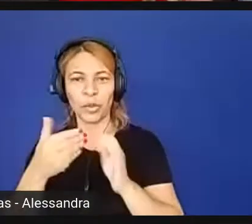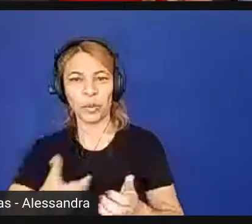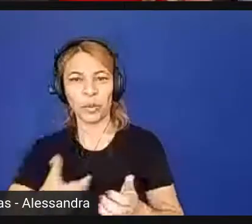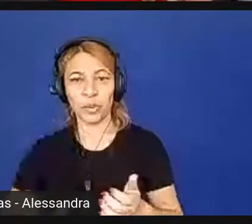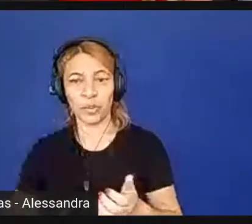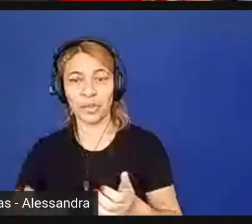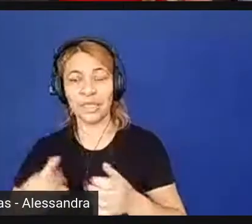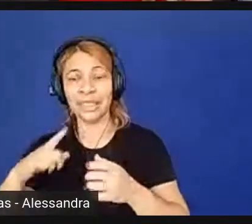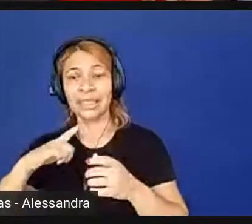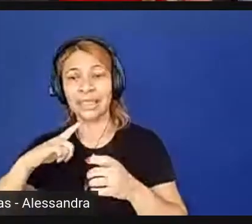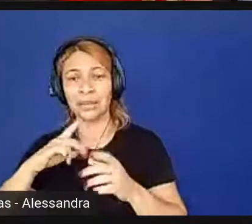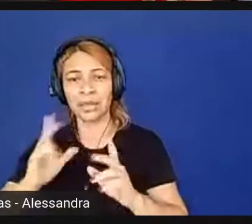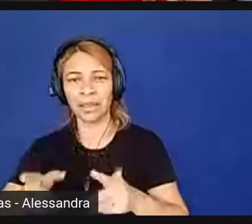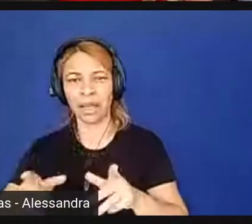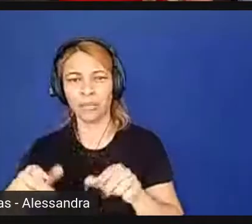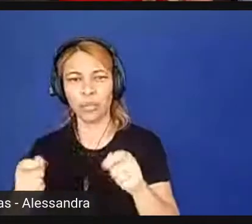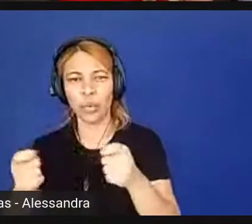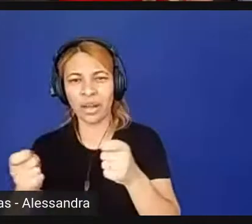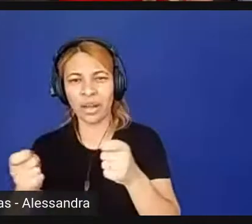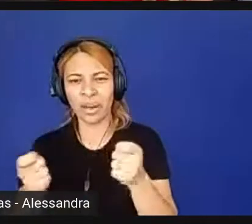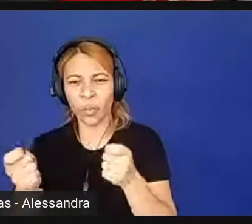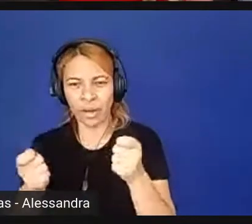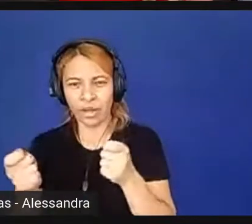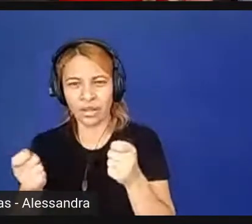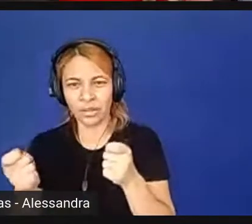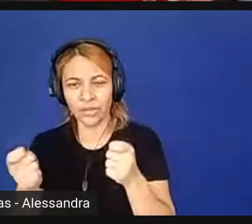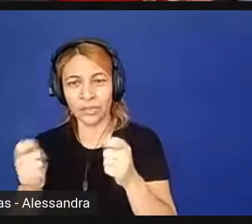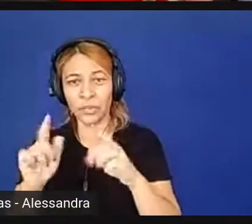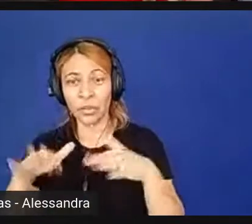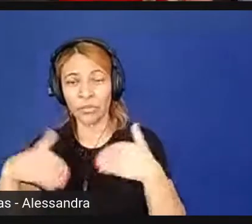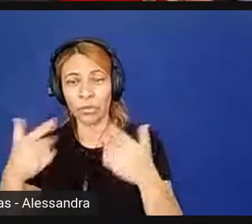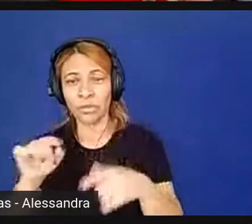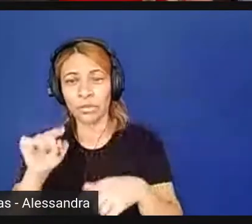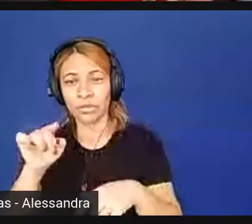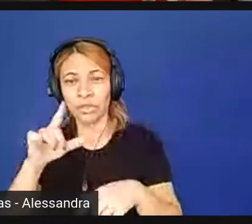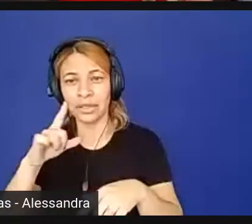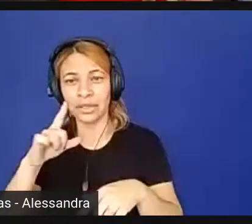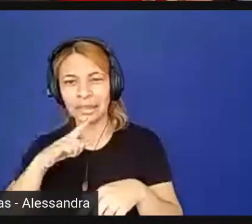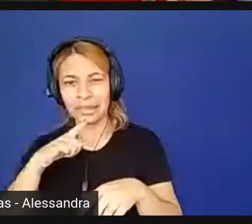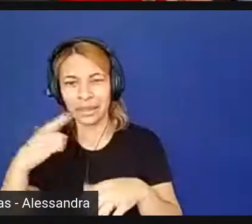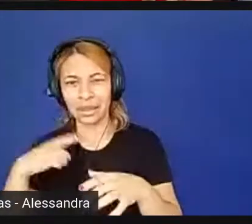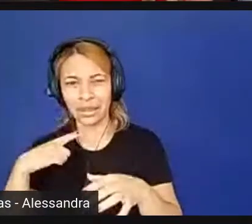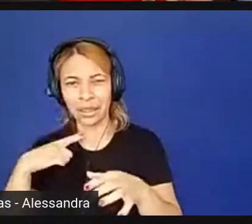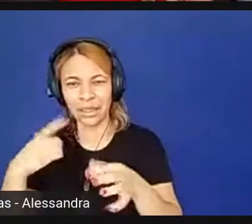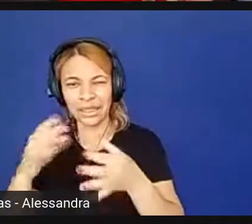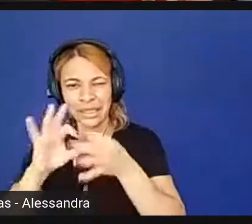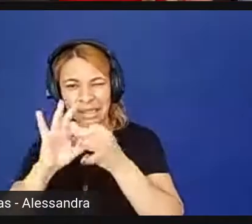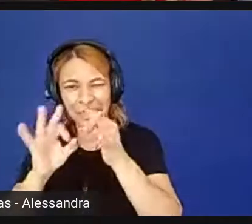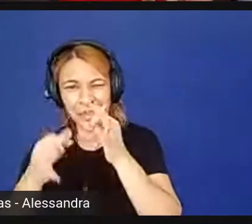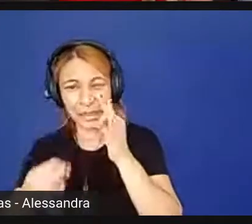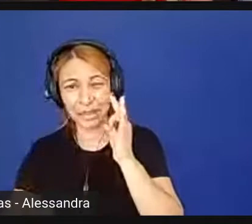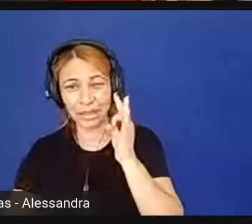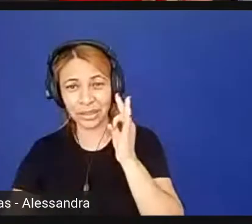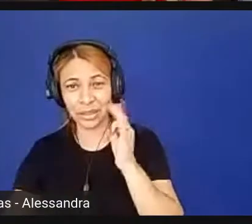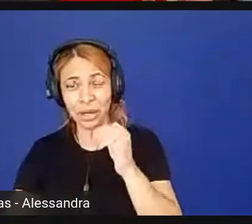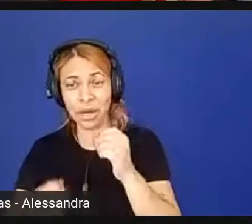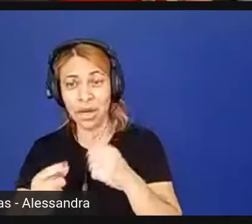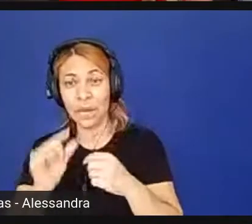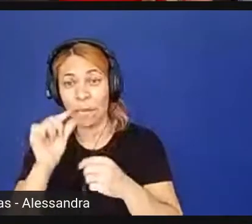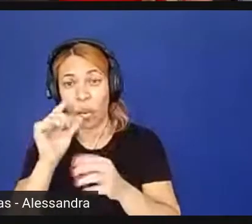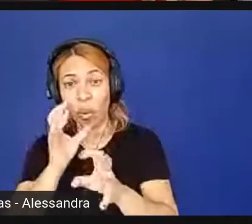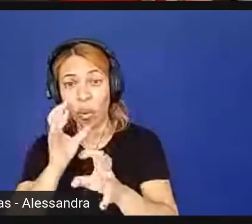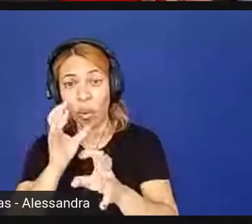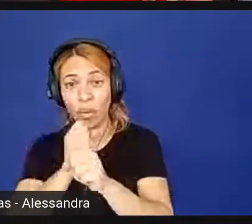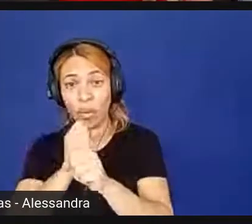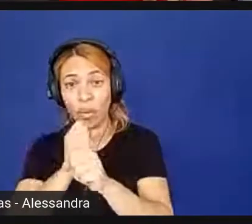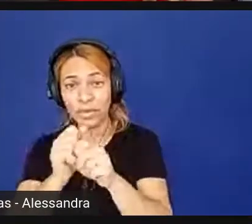mercado muito regulado. Quando você tem alta discricionariedade e pouco accountability, a